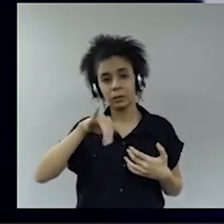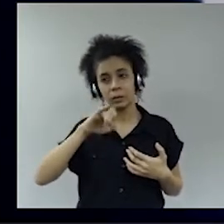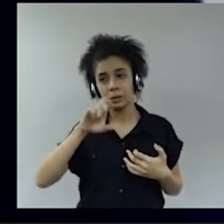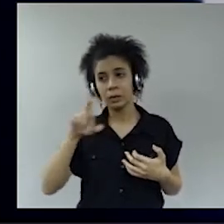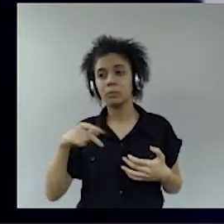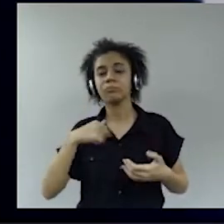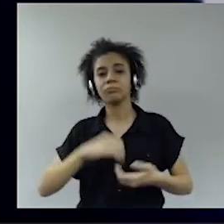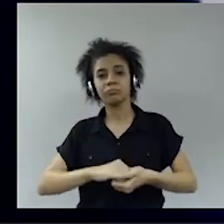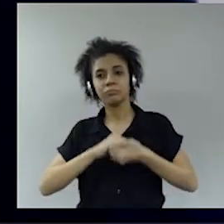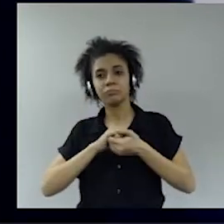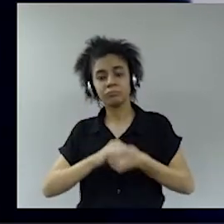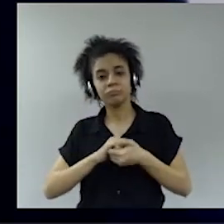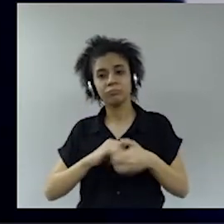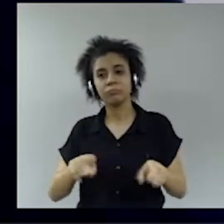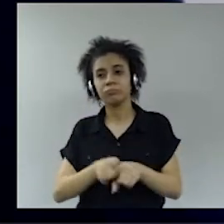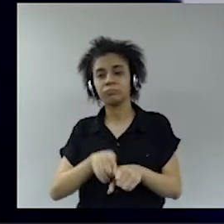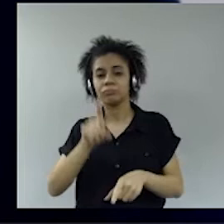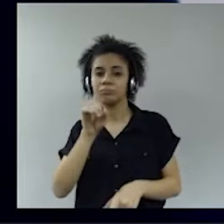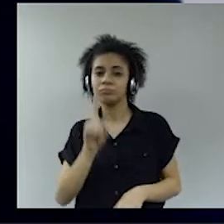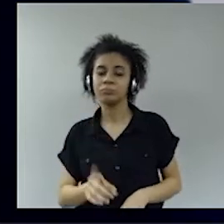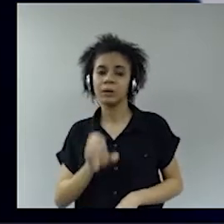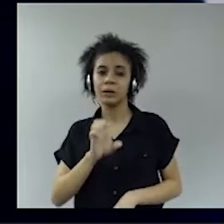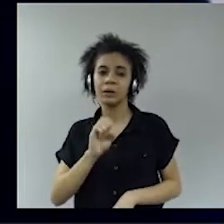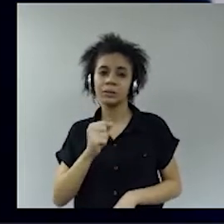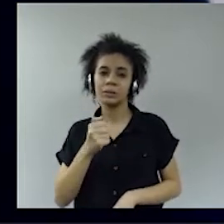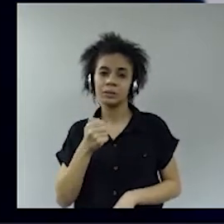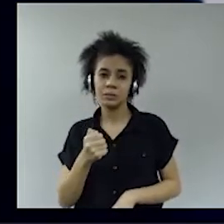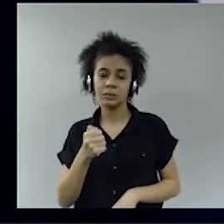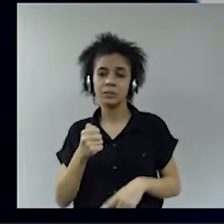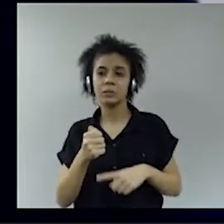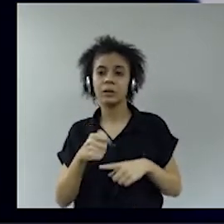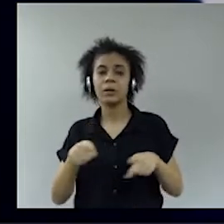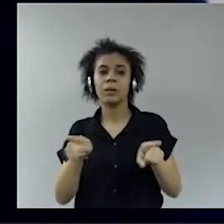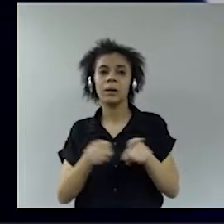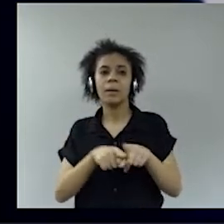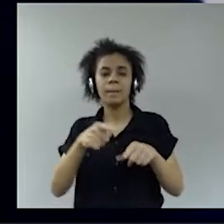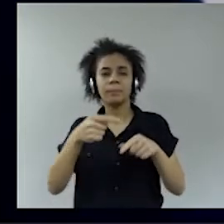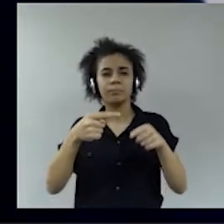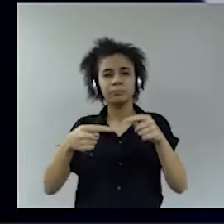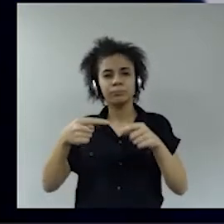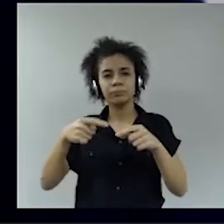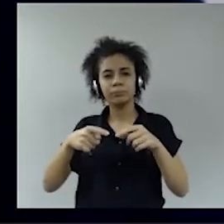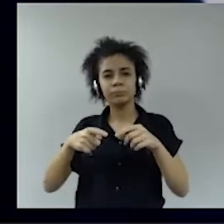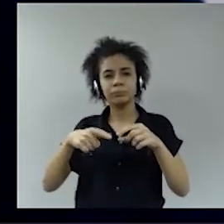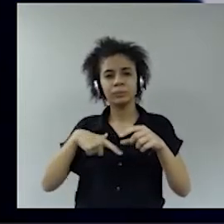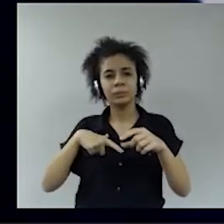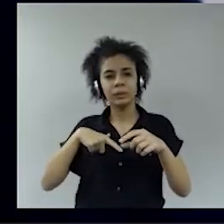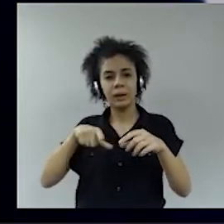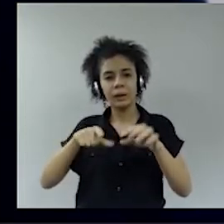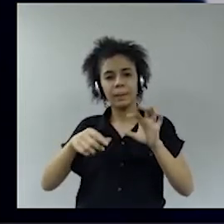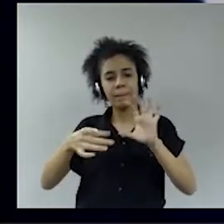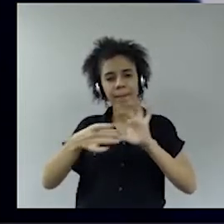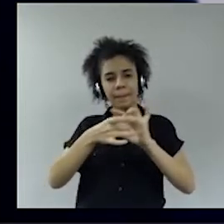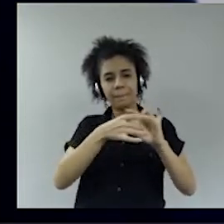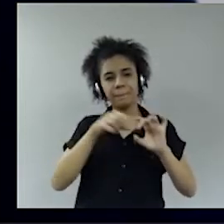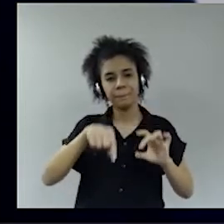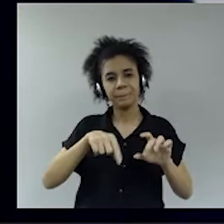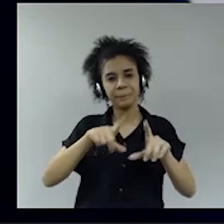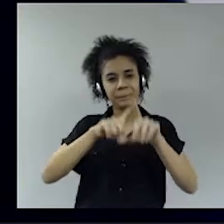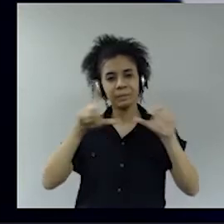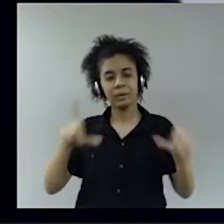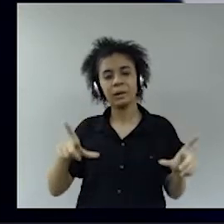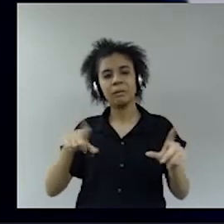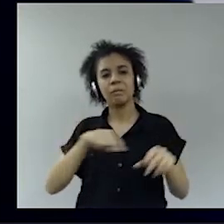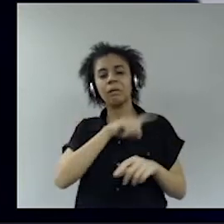Cumprimento na pessoa do diretor da ESA e moderador deste painel, o Dr. Rafael Pontes de